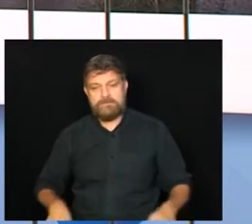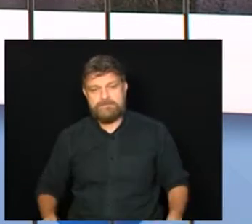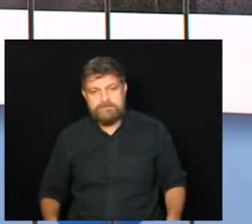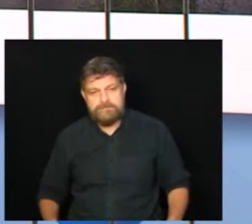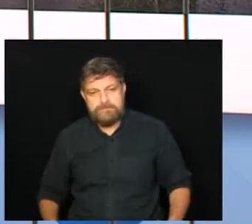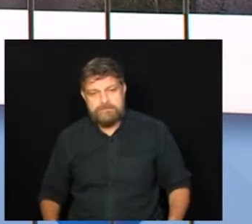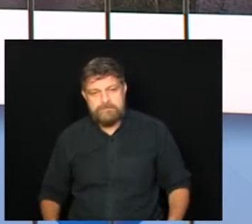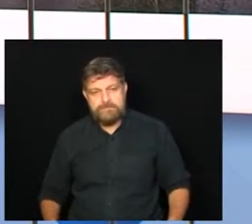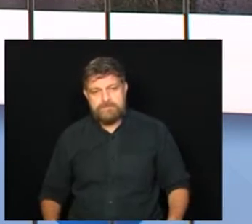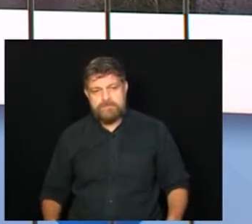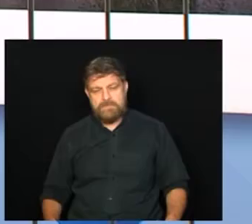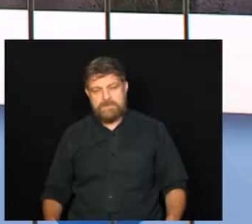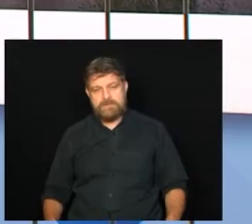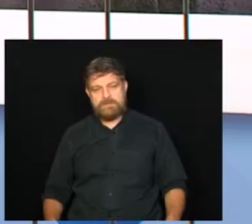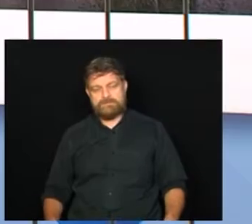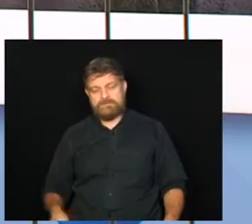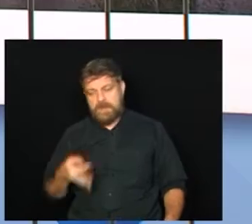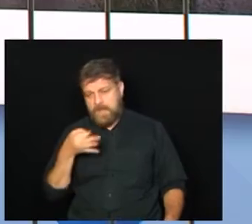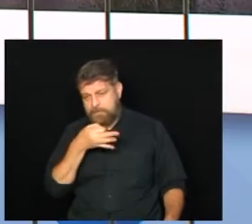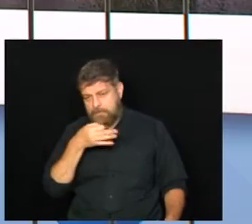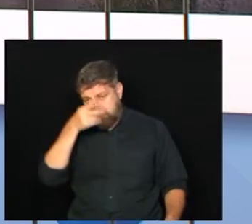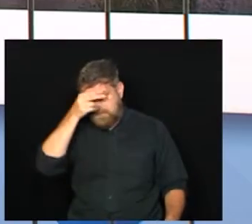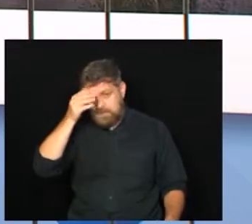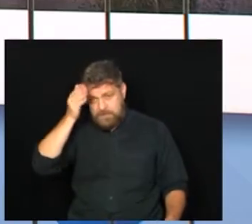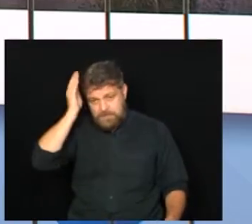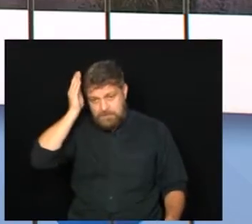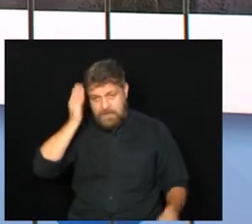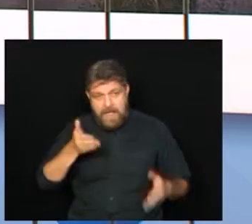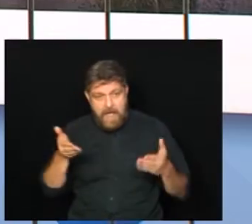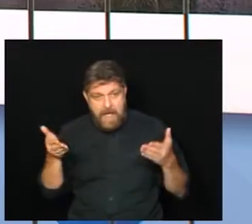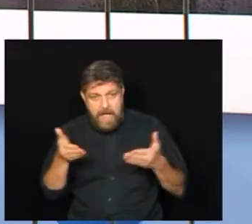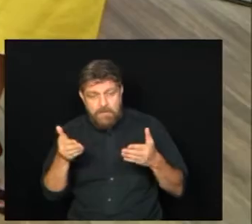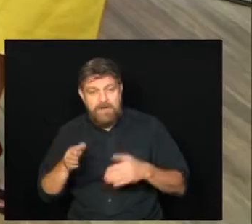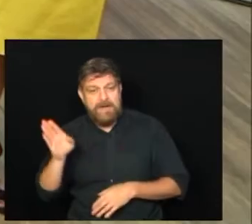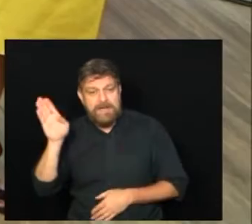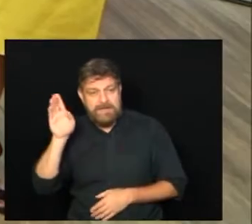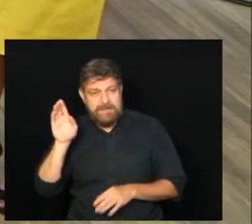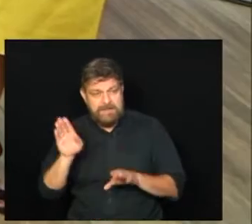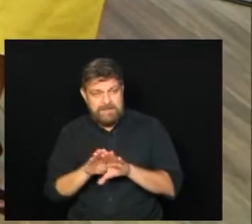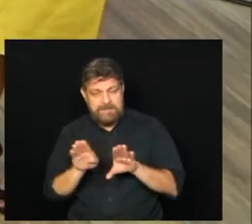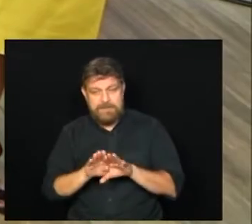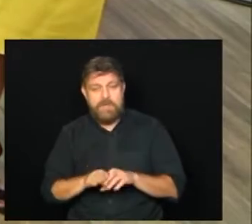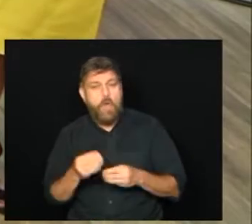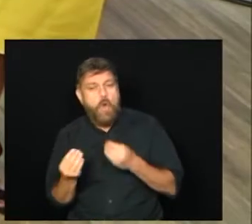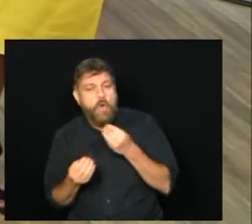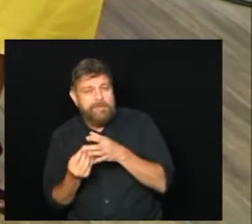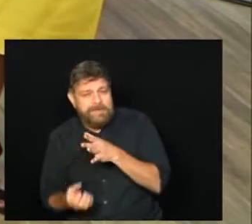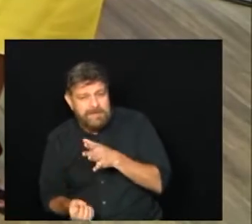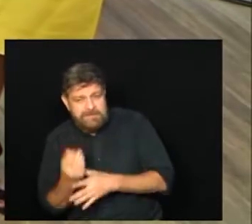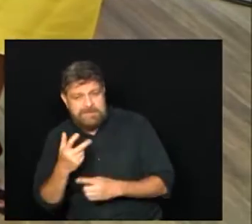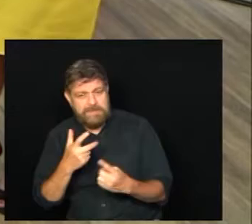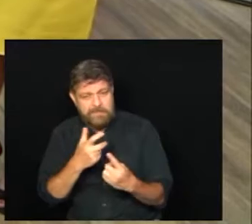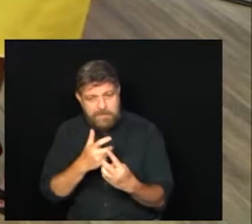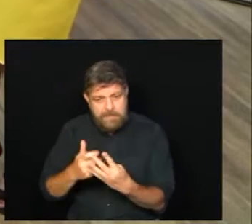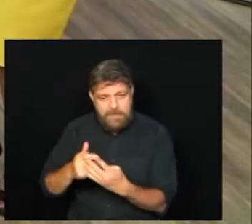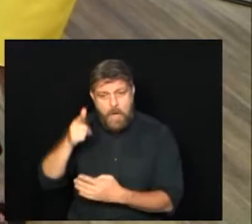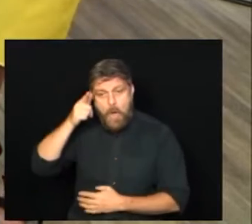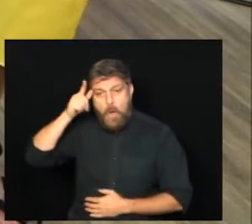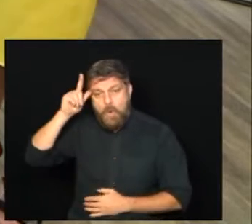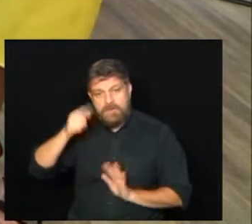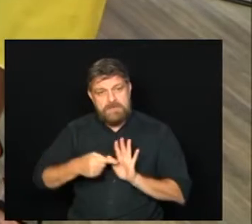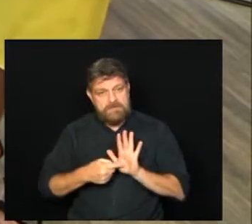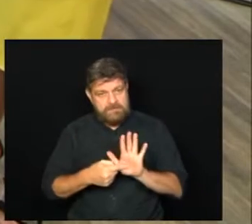E falando em coletiva, olha, nós vamos falar agora das vacinações, né? Como está acontecendo. A gente já falou ontem da questão do